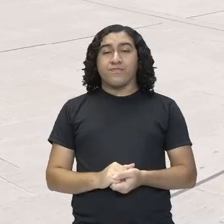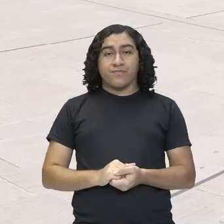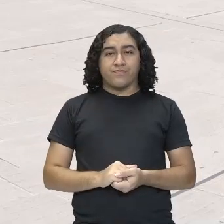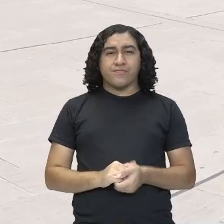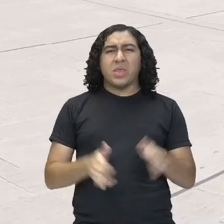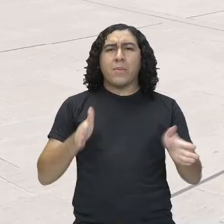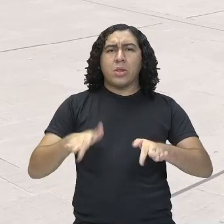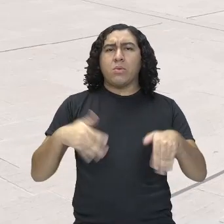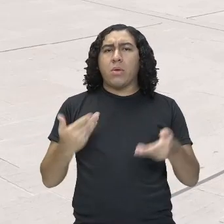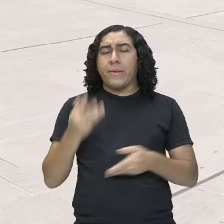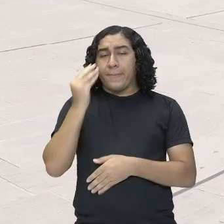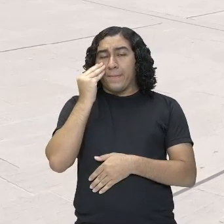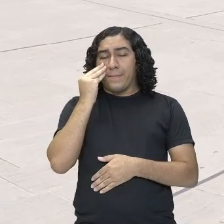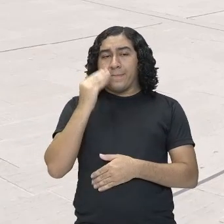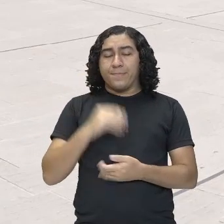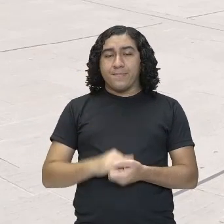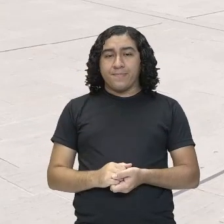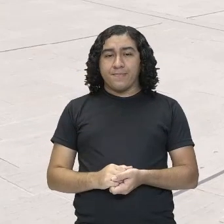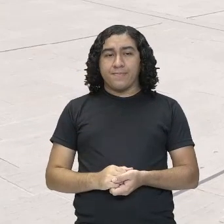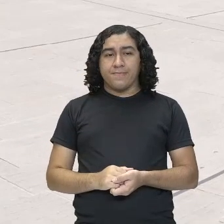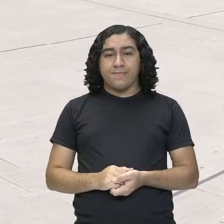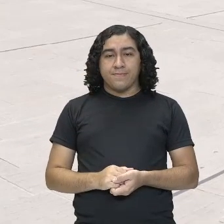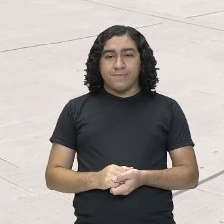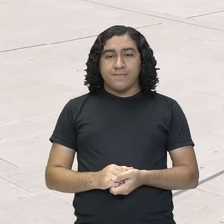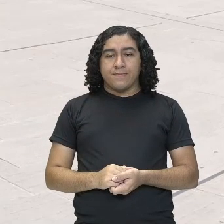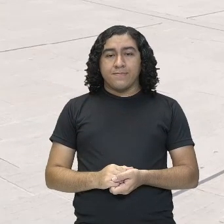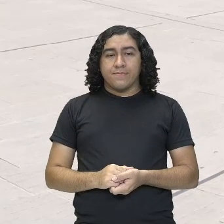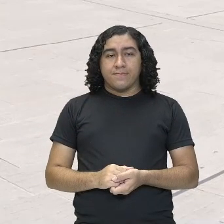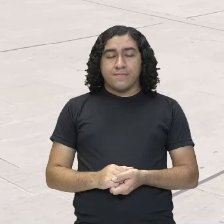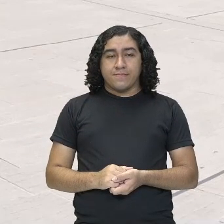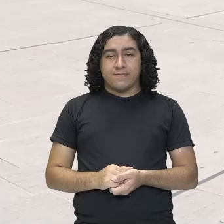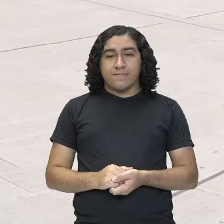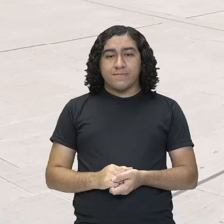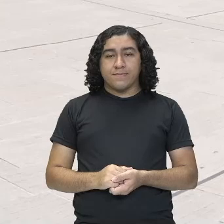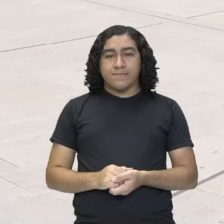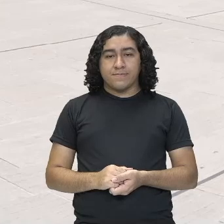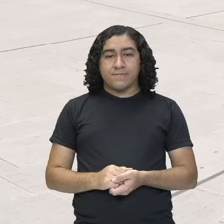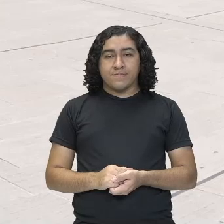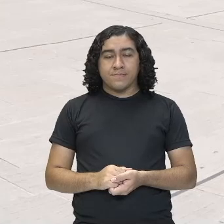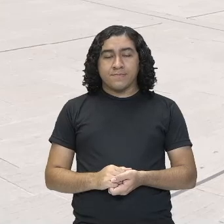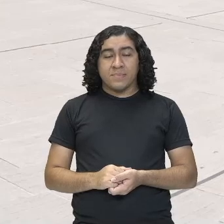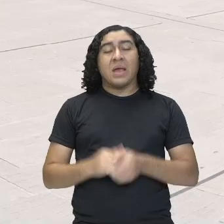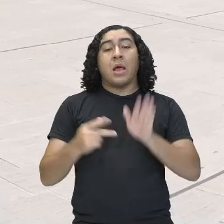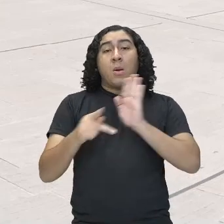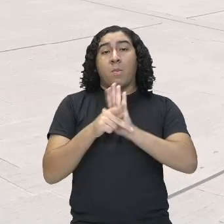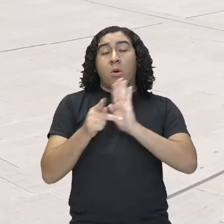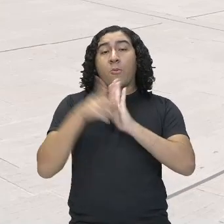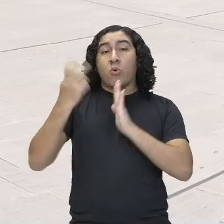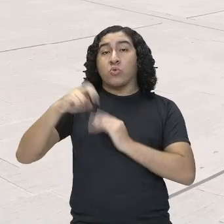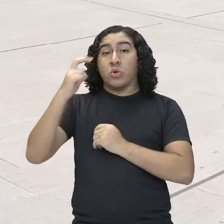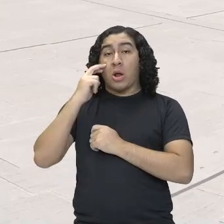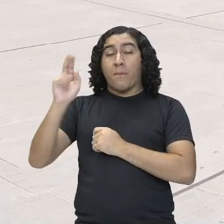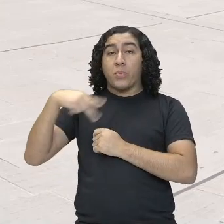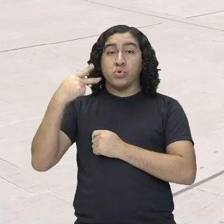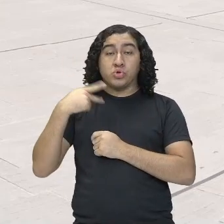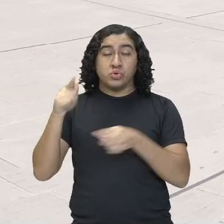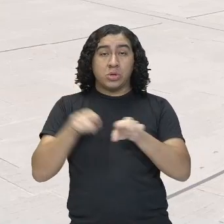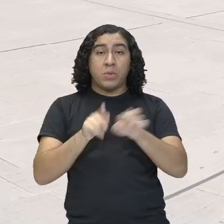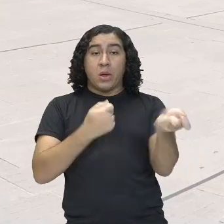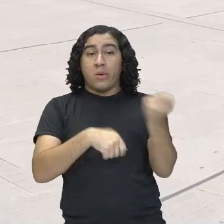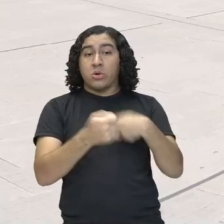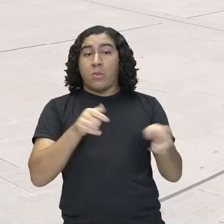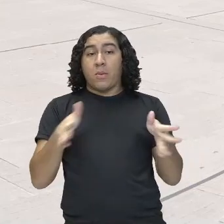período do renascimento. Observem só. Então, é um movimento cultural, político e econômico.